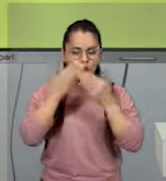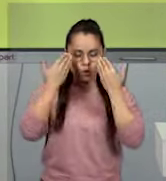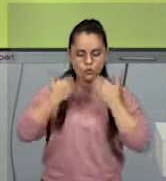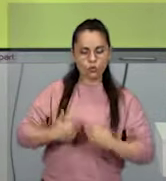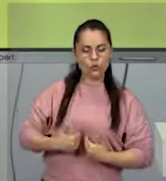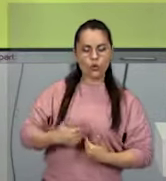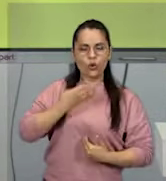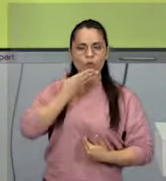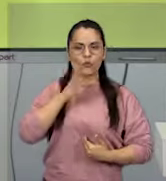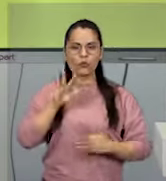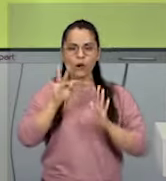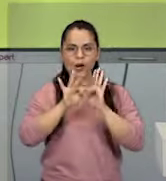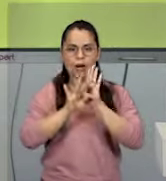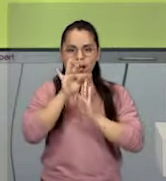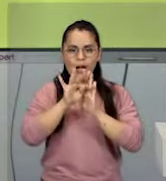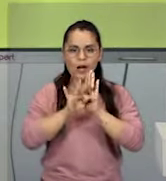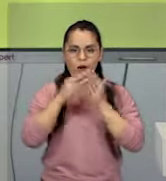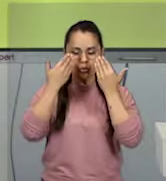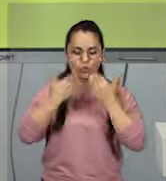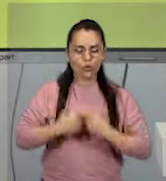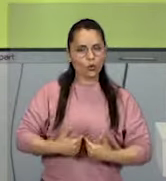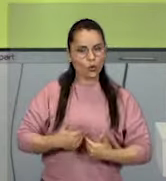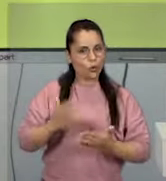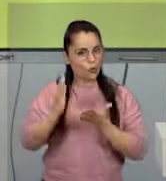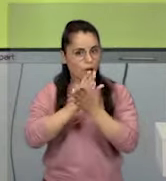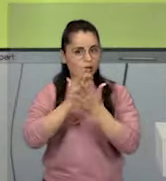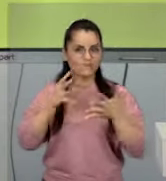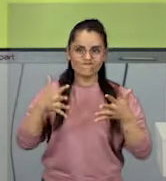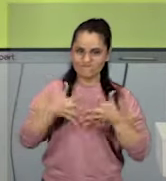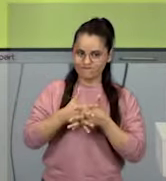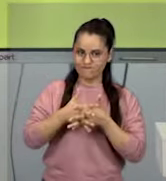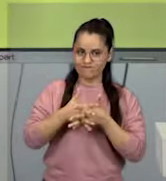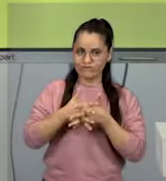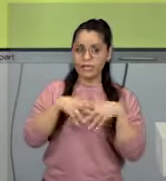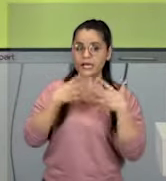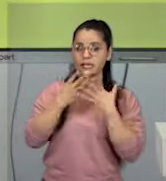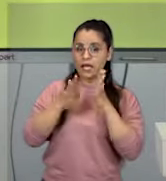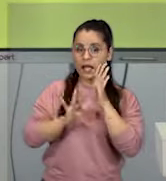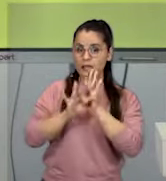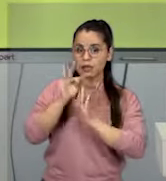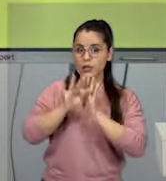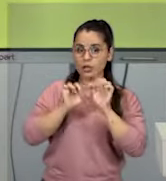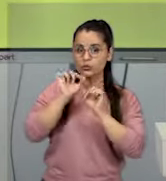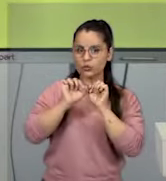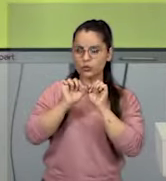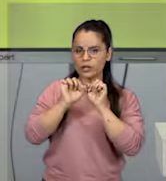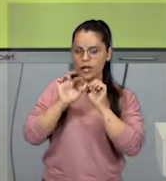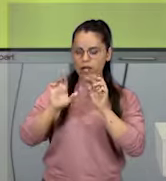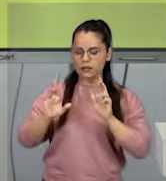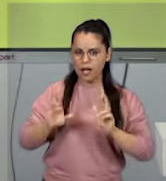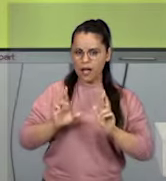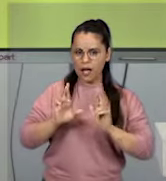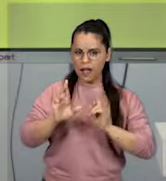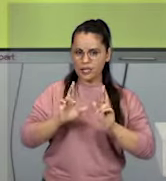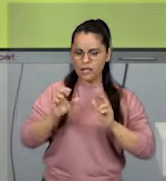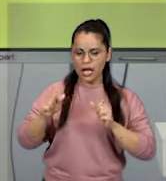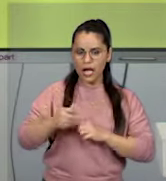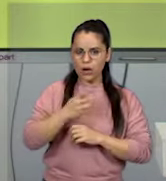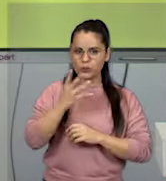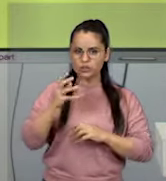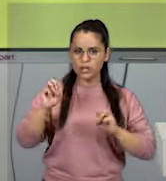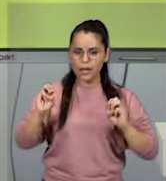temperatura do corpo tem uma vez uma confusão a temperatura ela não está associada a quantidade de